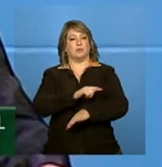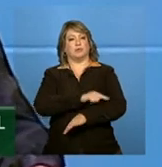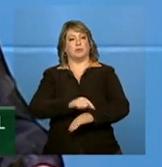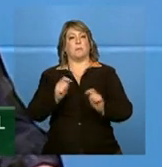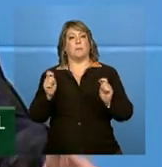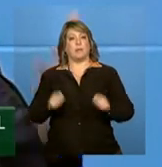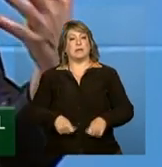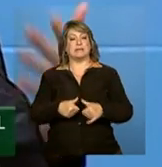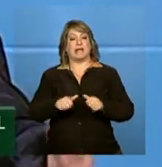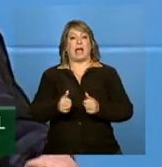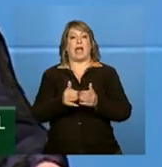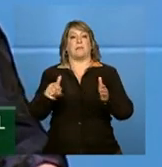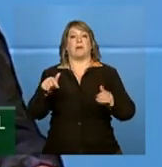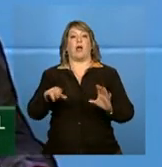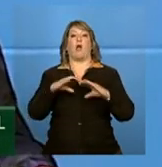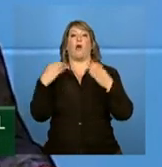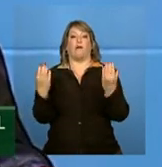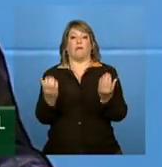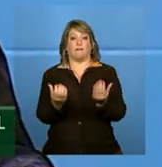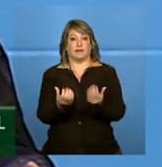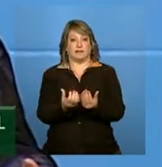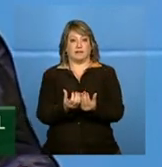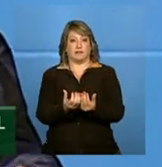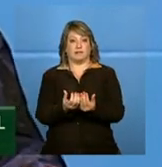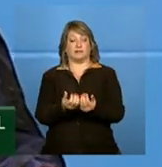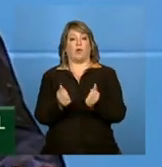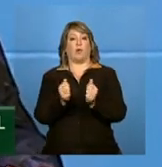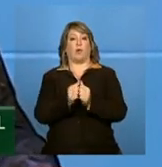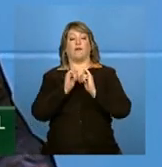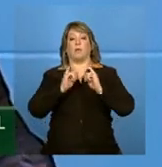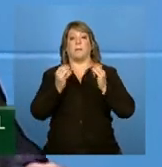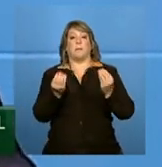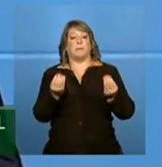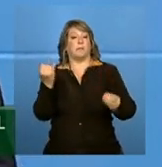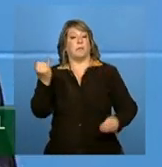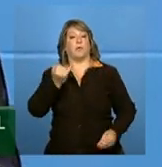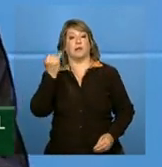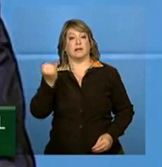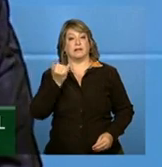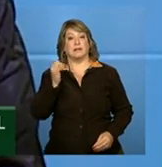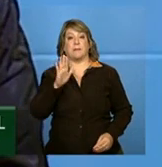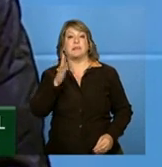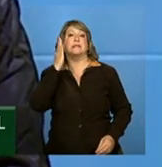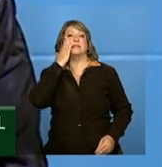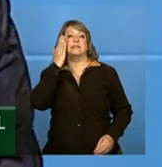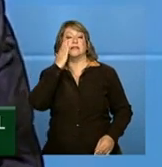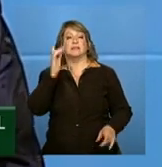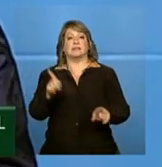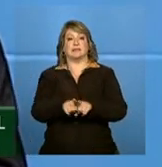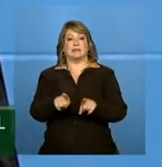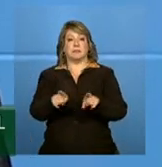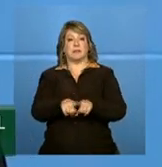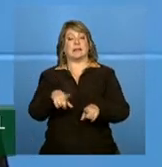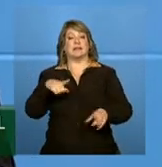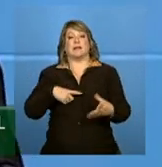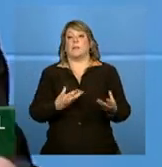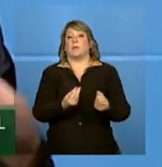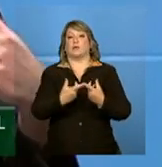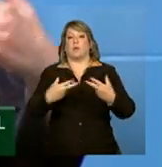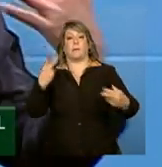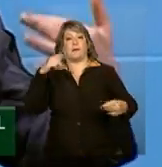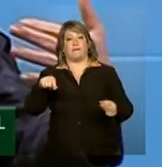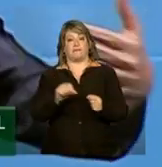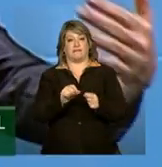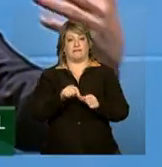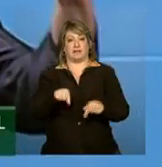estar abrindo essa conferência com dados tão importantes, mas sabemos também que nós temos muito ainda para fazer. Eu